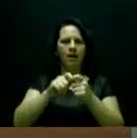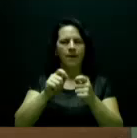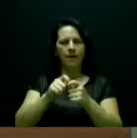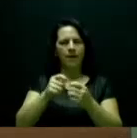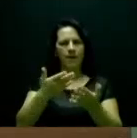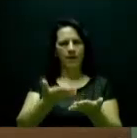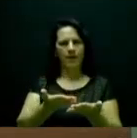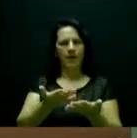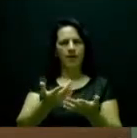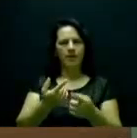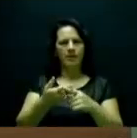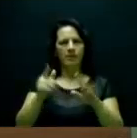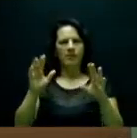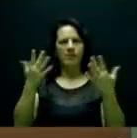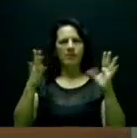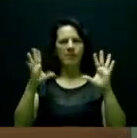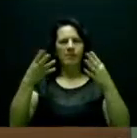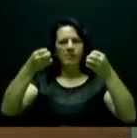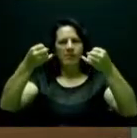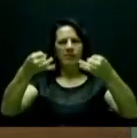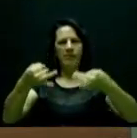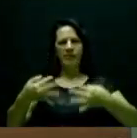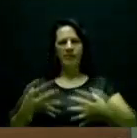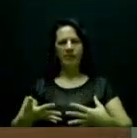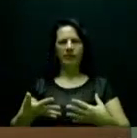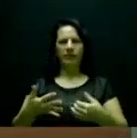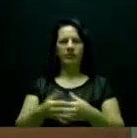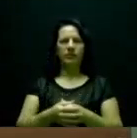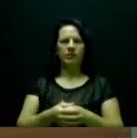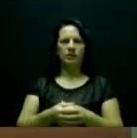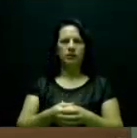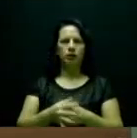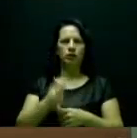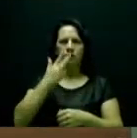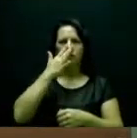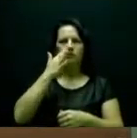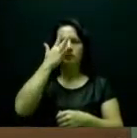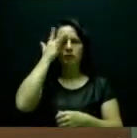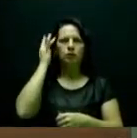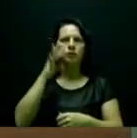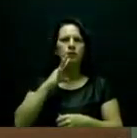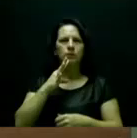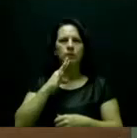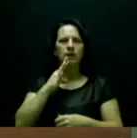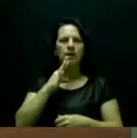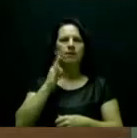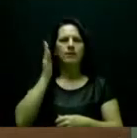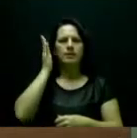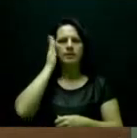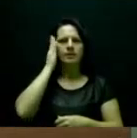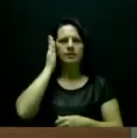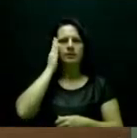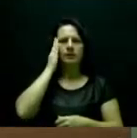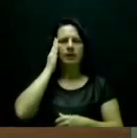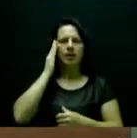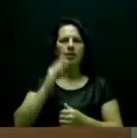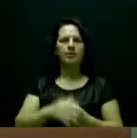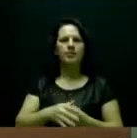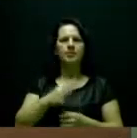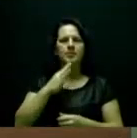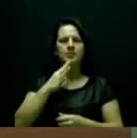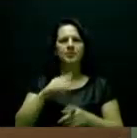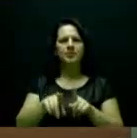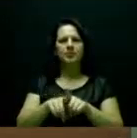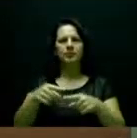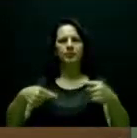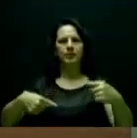Mas parabéns pela sua explicação, todos que o conhecem sabem aí, né? E a gente conhece